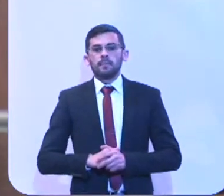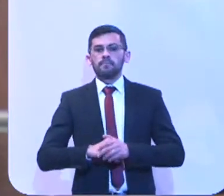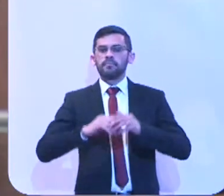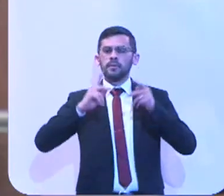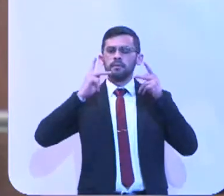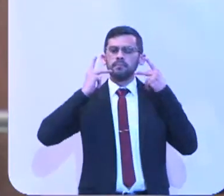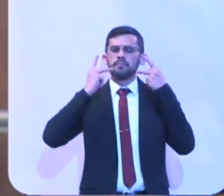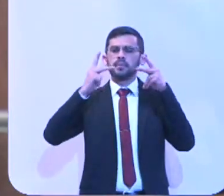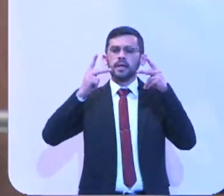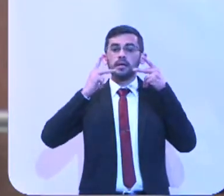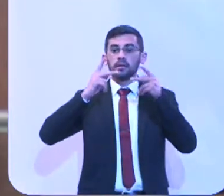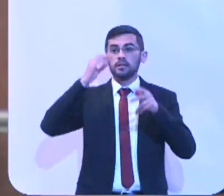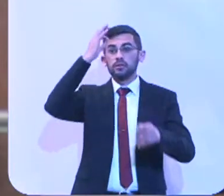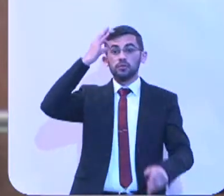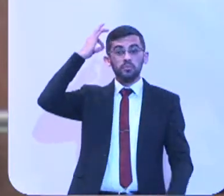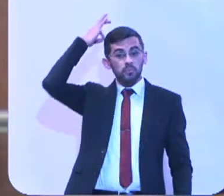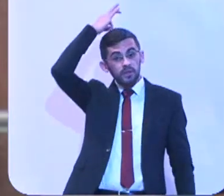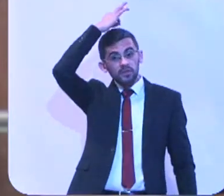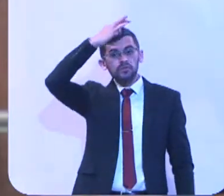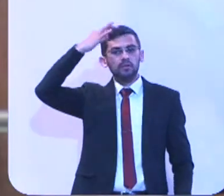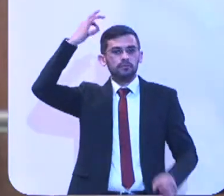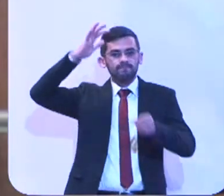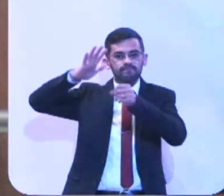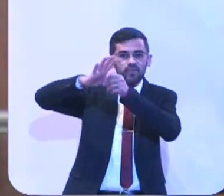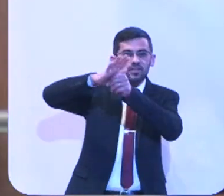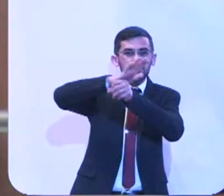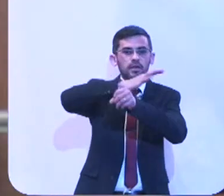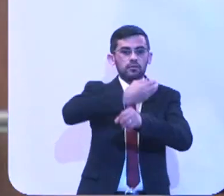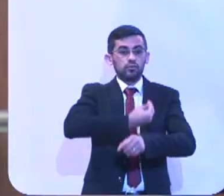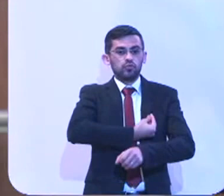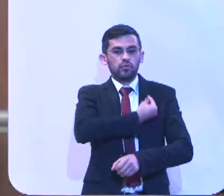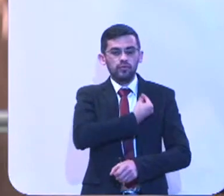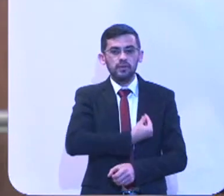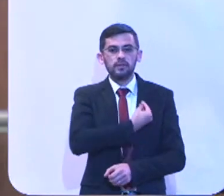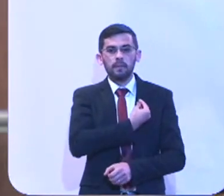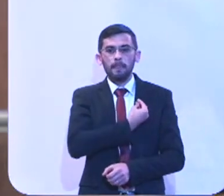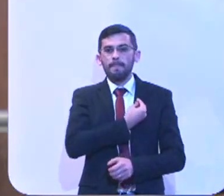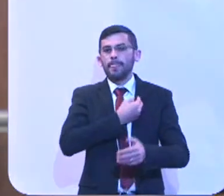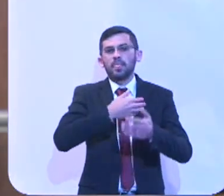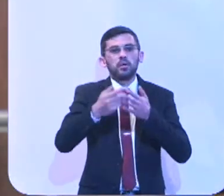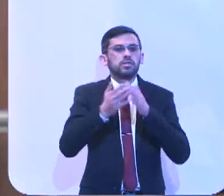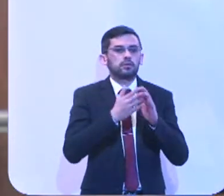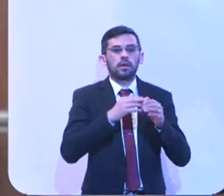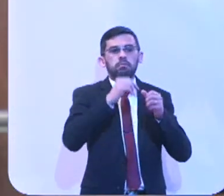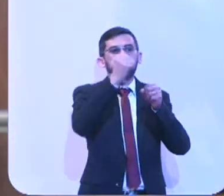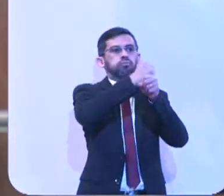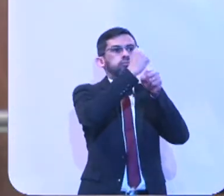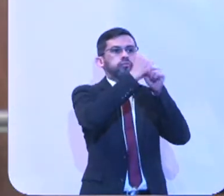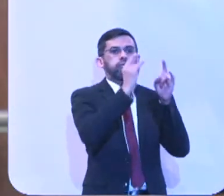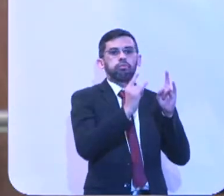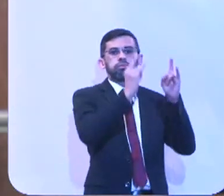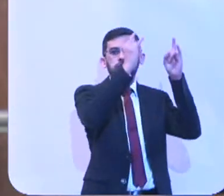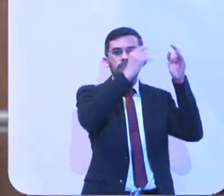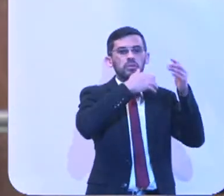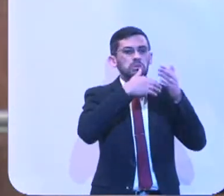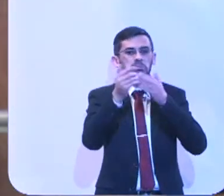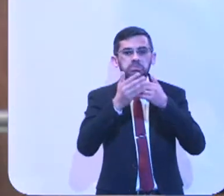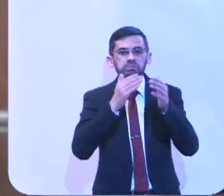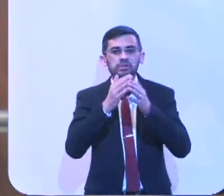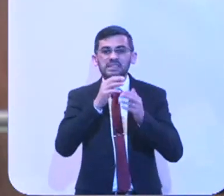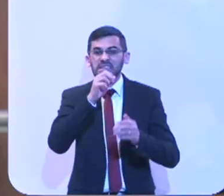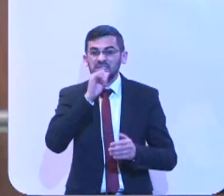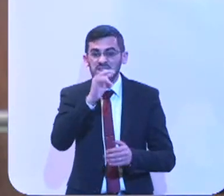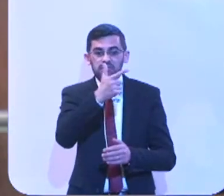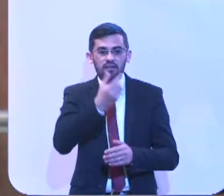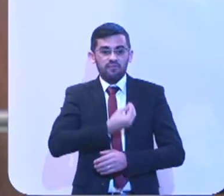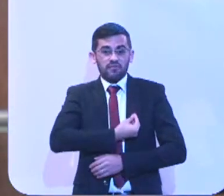Prega que o Espírito vai ser derramado. Não adianta ter estrutura, não adianta ter organização, se não